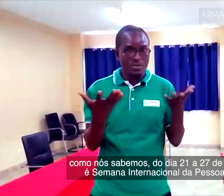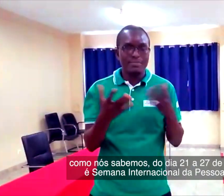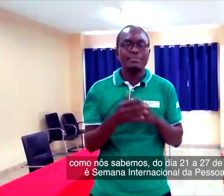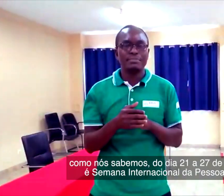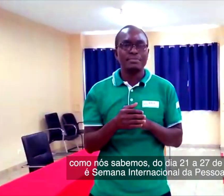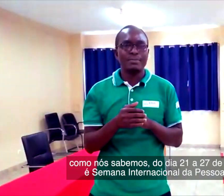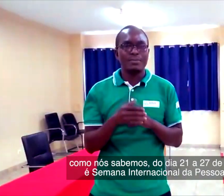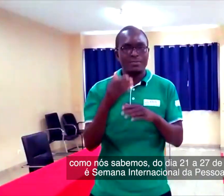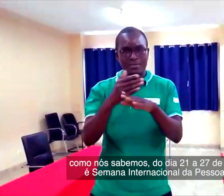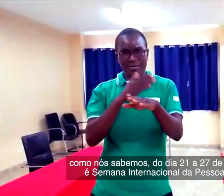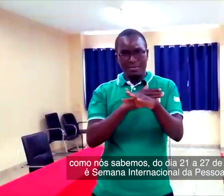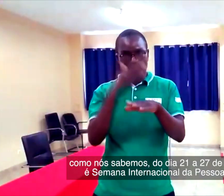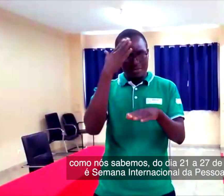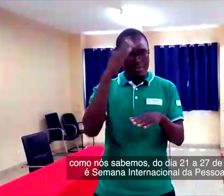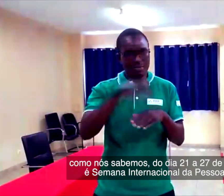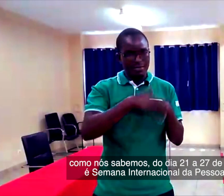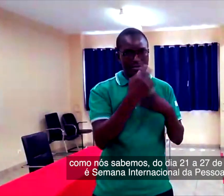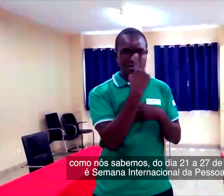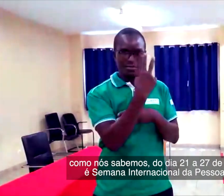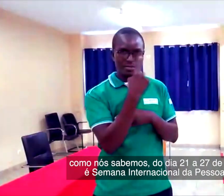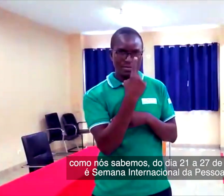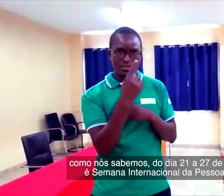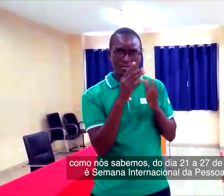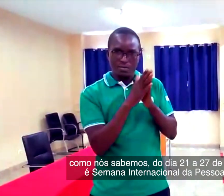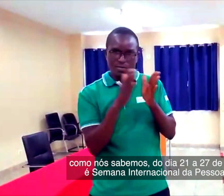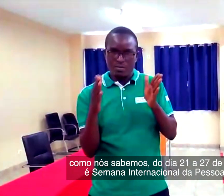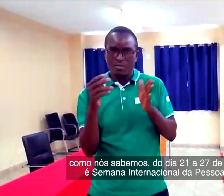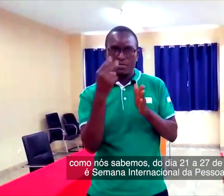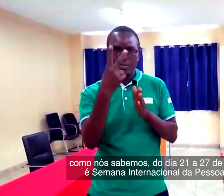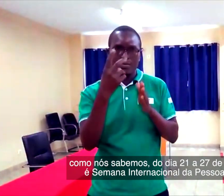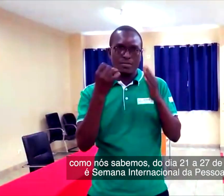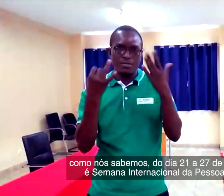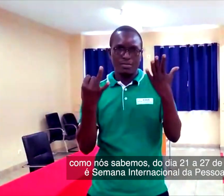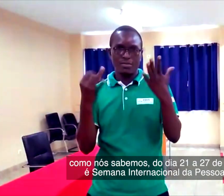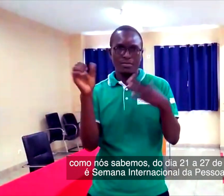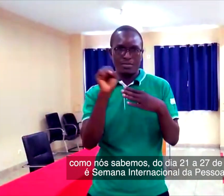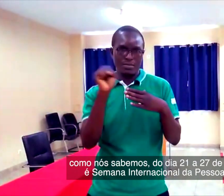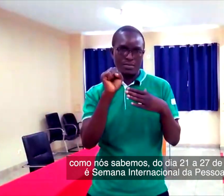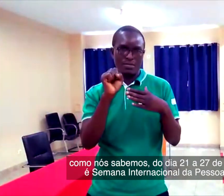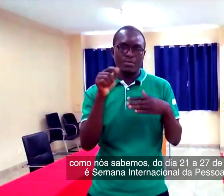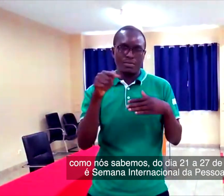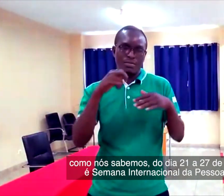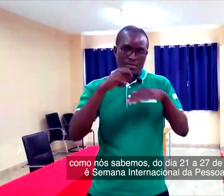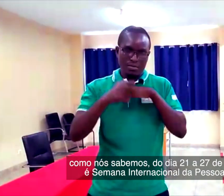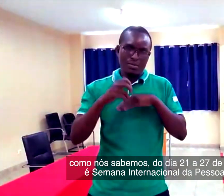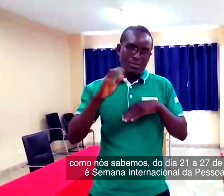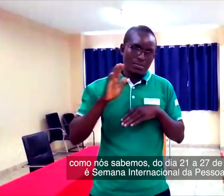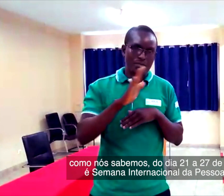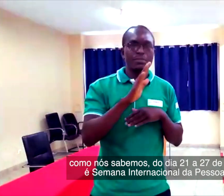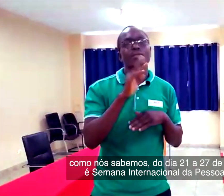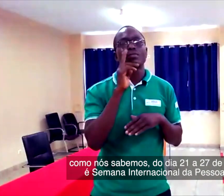com o objetivo de, como nós sabemos, do dia 21 a dia 27 de setembro,